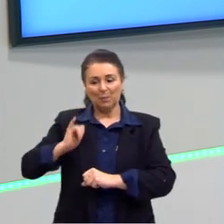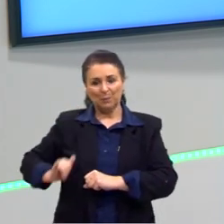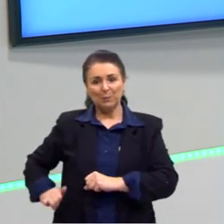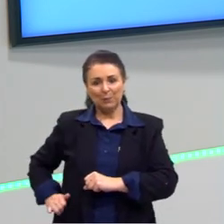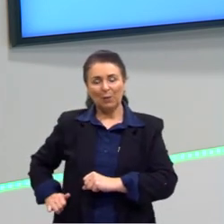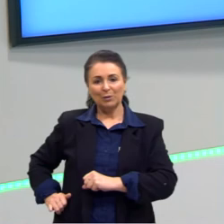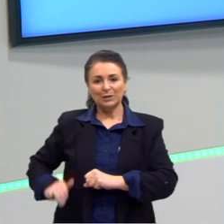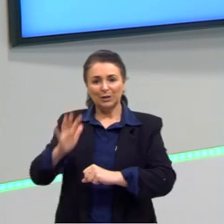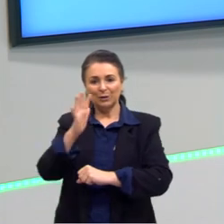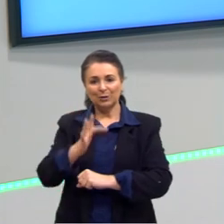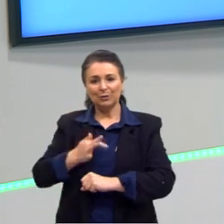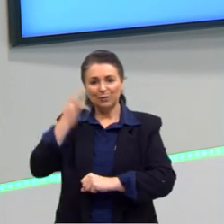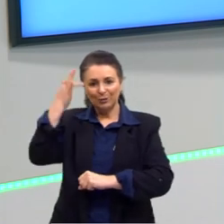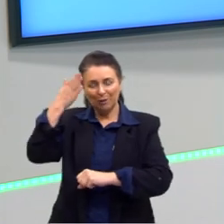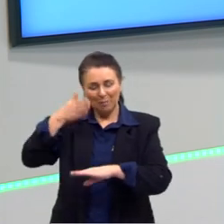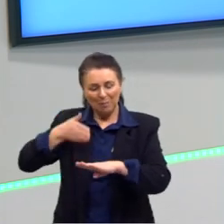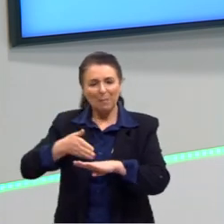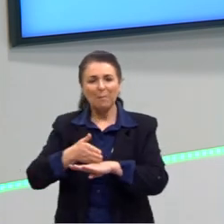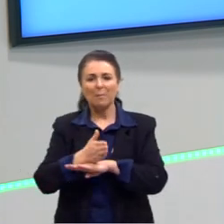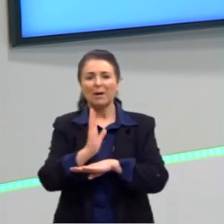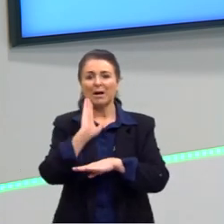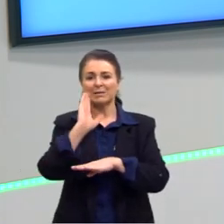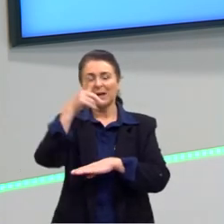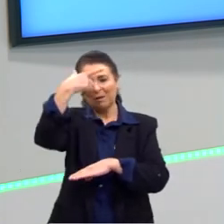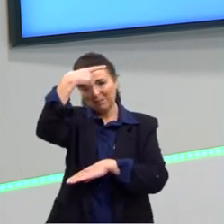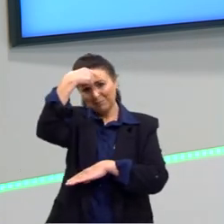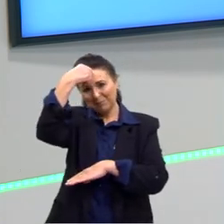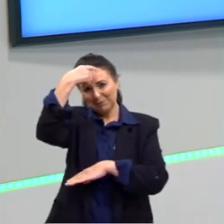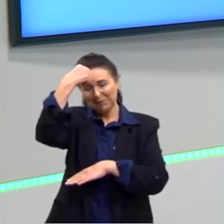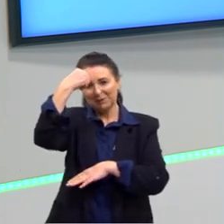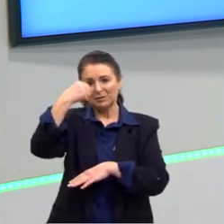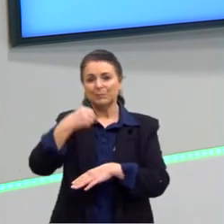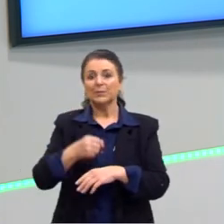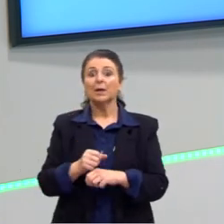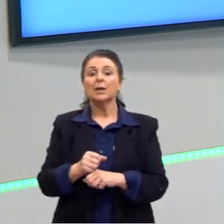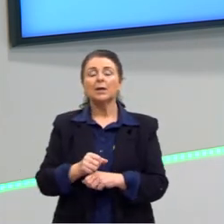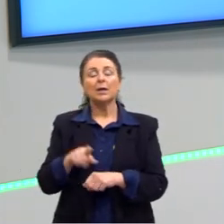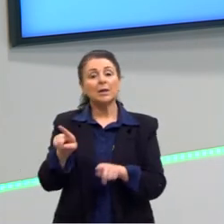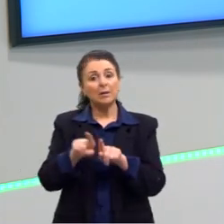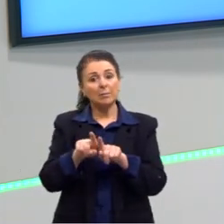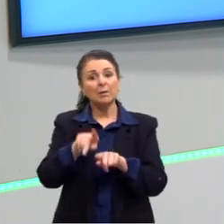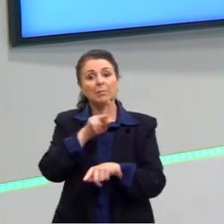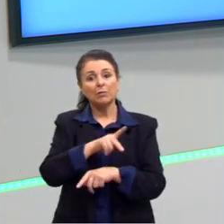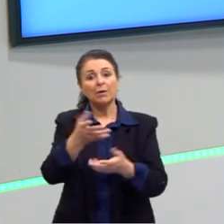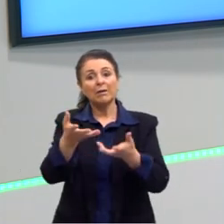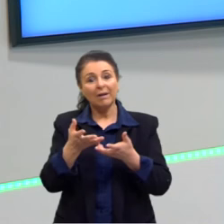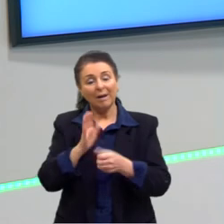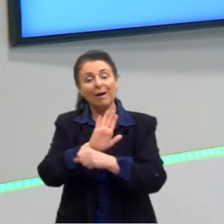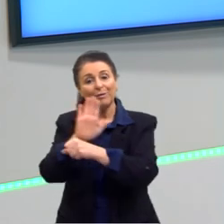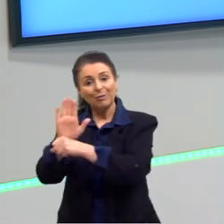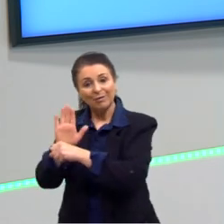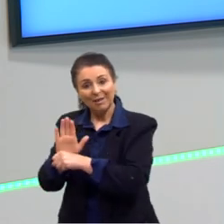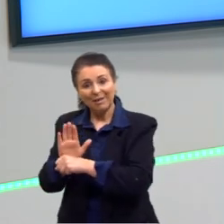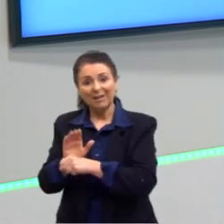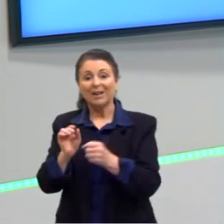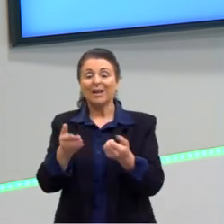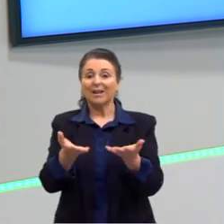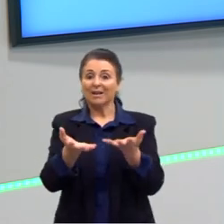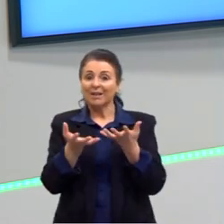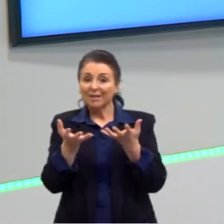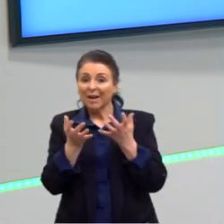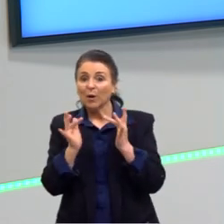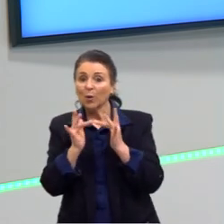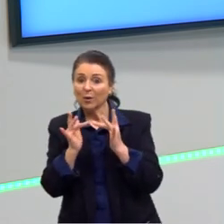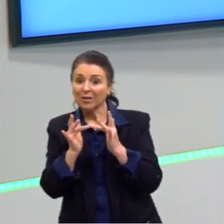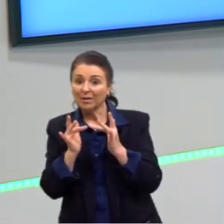conseguir seu passaporte para o ensino superior tá e Conte com a gente para ajudá-los se vocês quiserem me procurar também